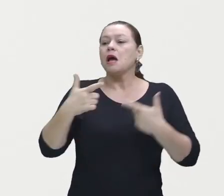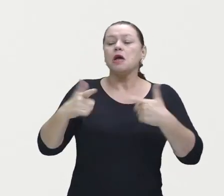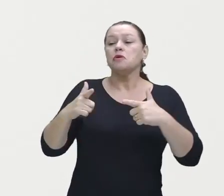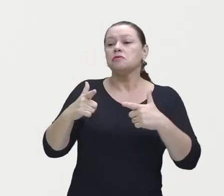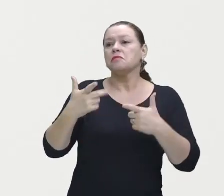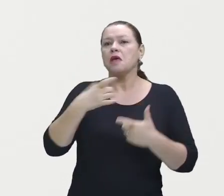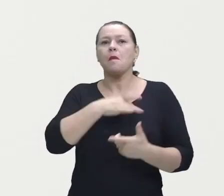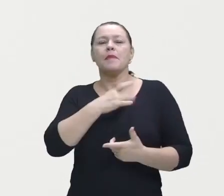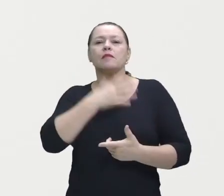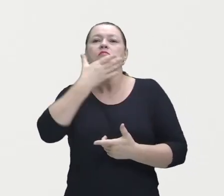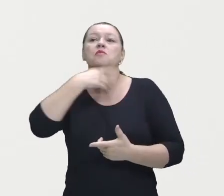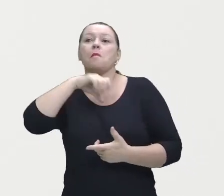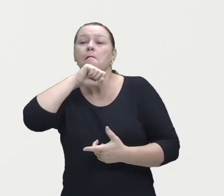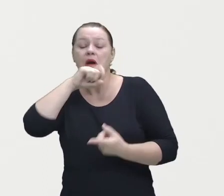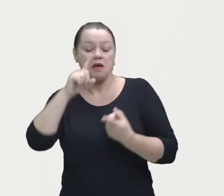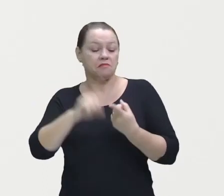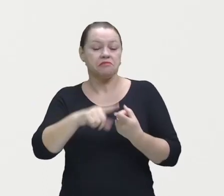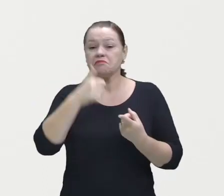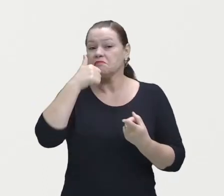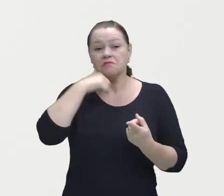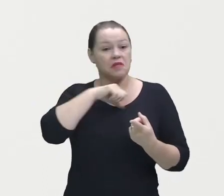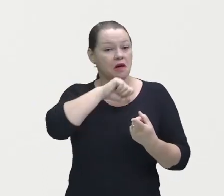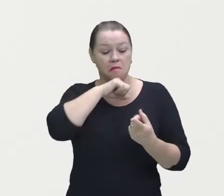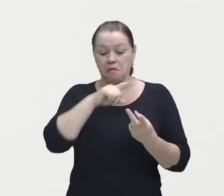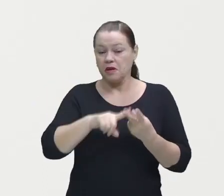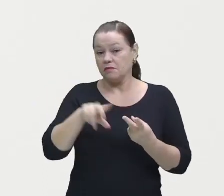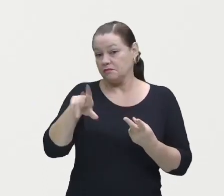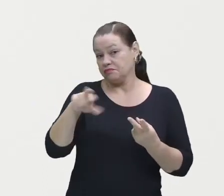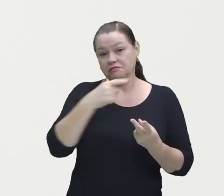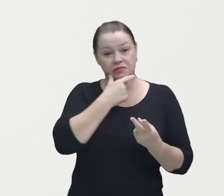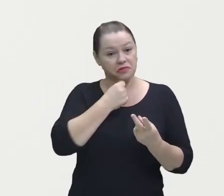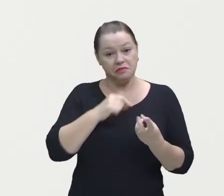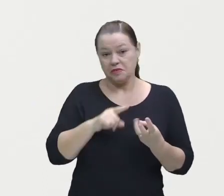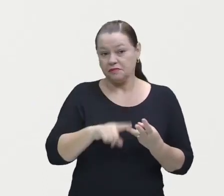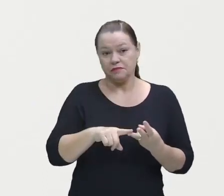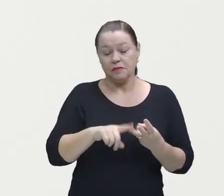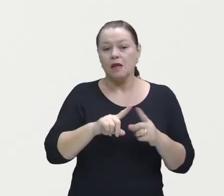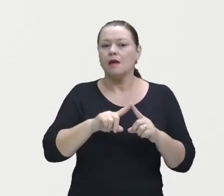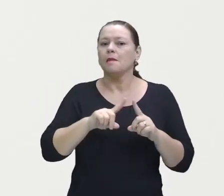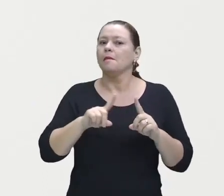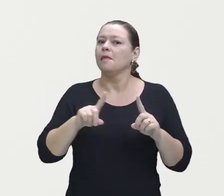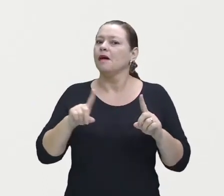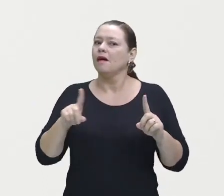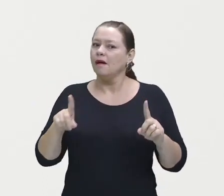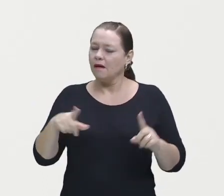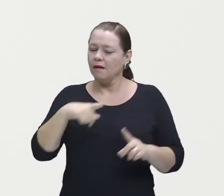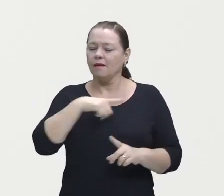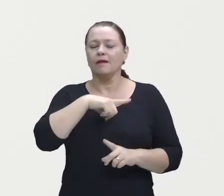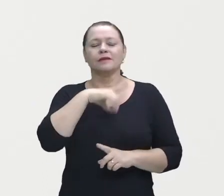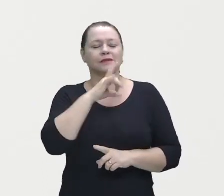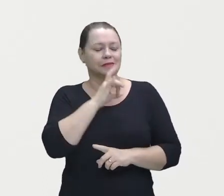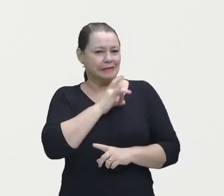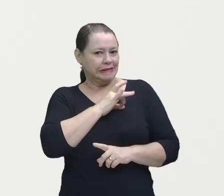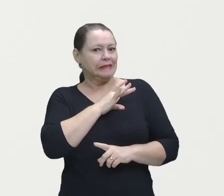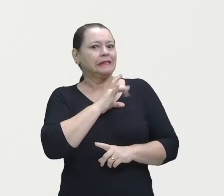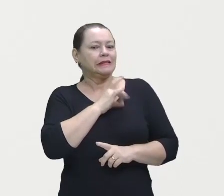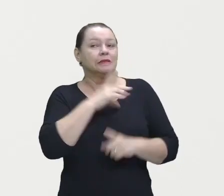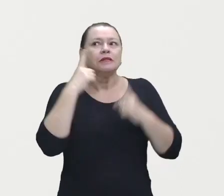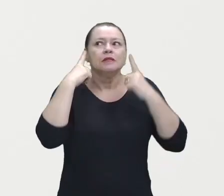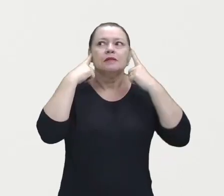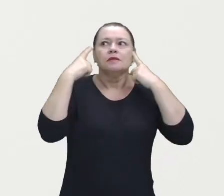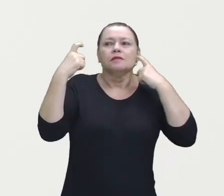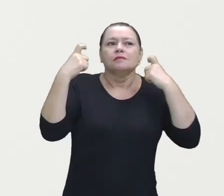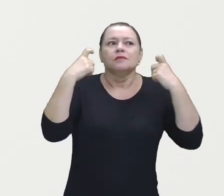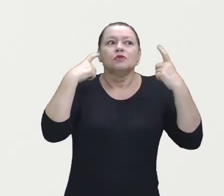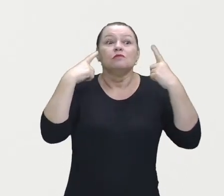pai, nem da mãe, nem do irmão. Mas eu tenho muito medo do barulho